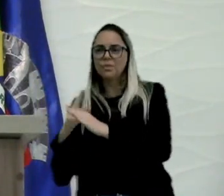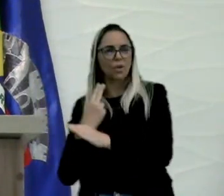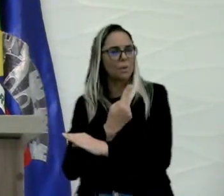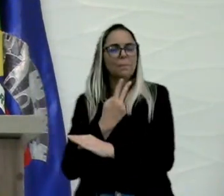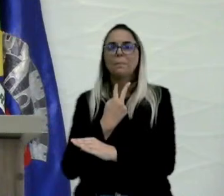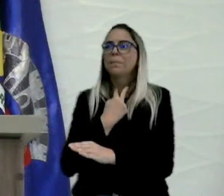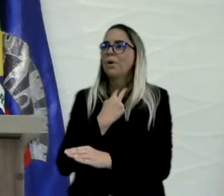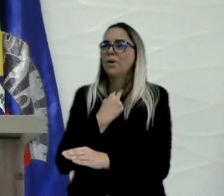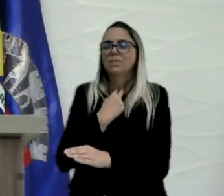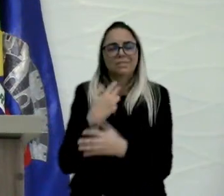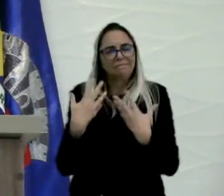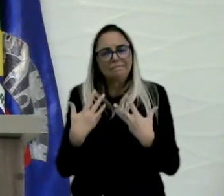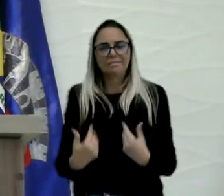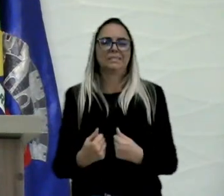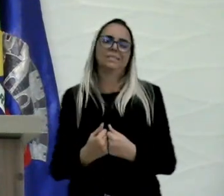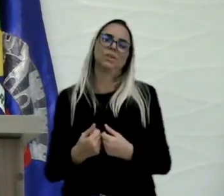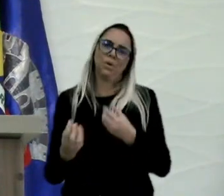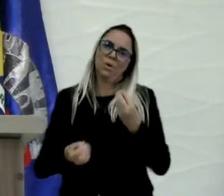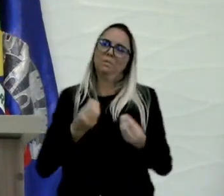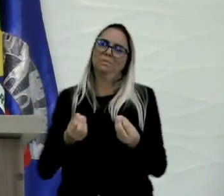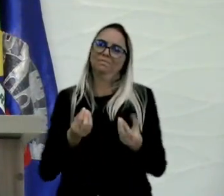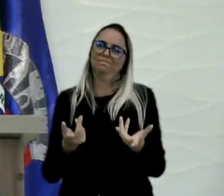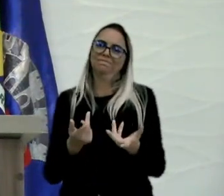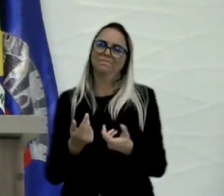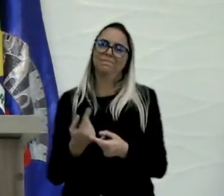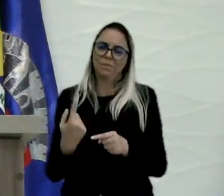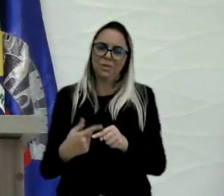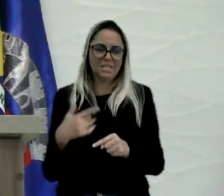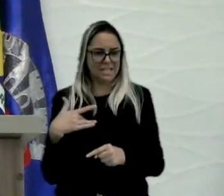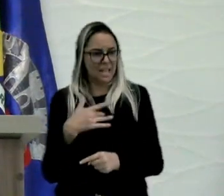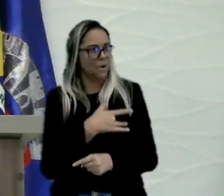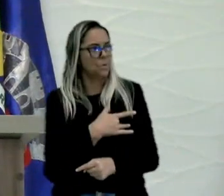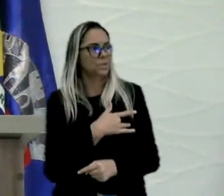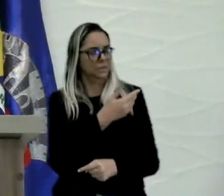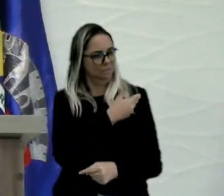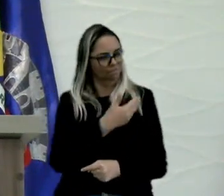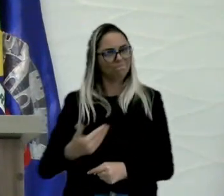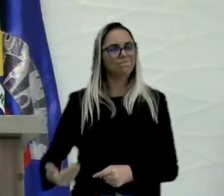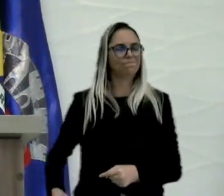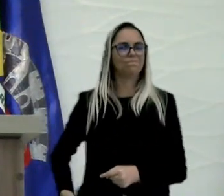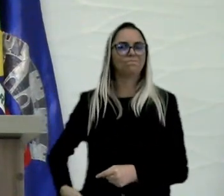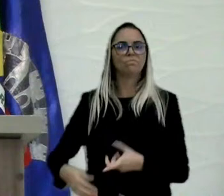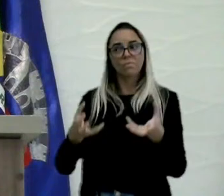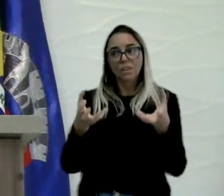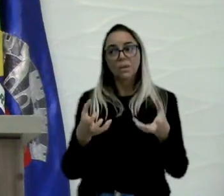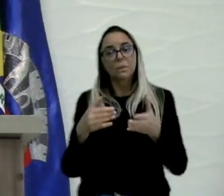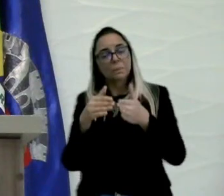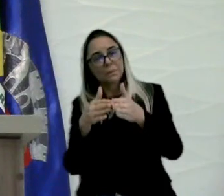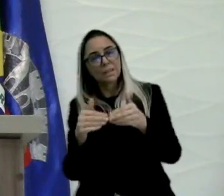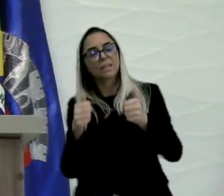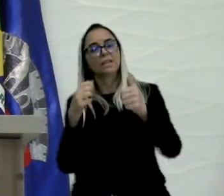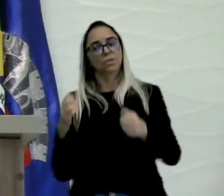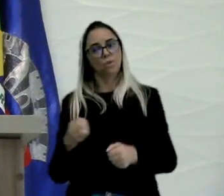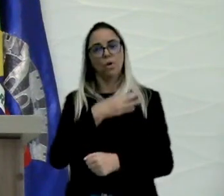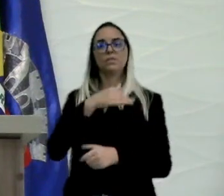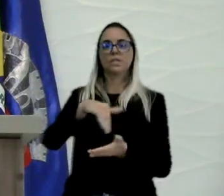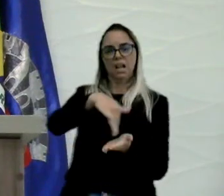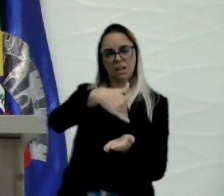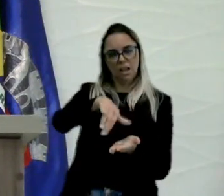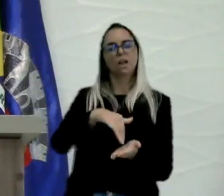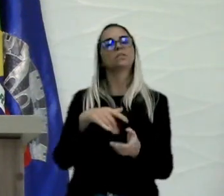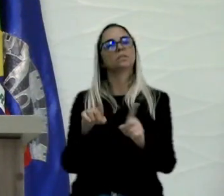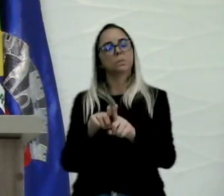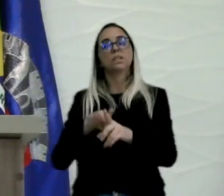né uma situação dessa até pela questão de saúde pública então quero aqui pedir ao novo secretário também que